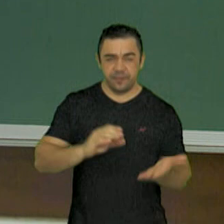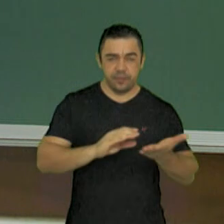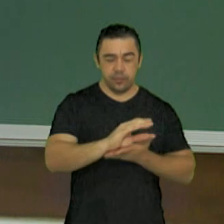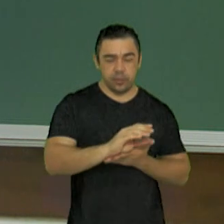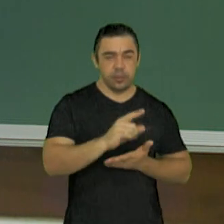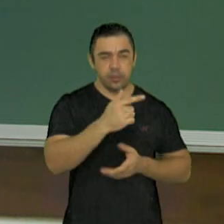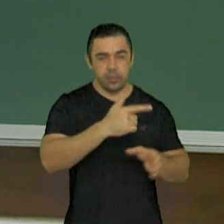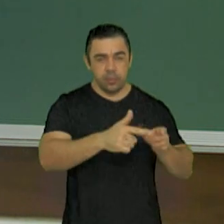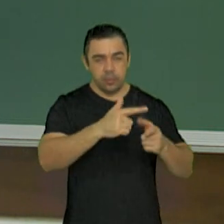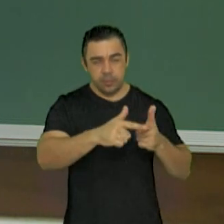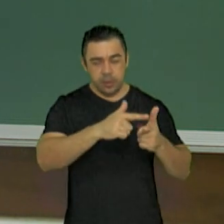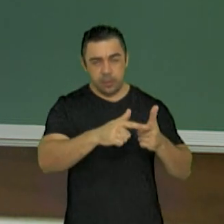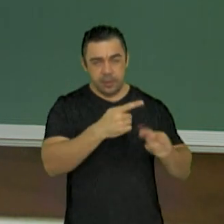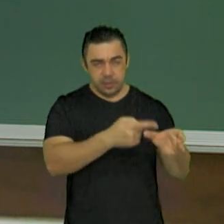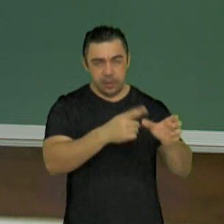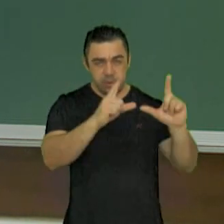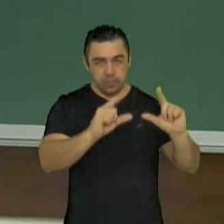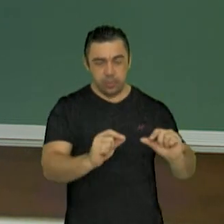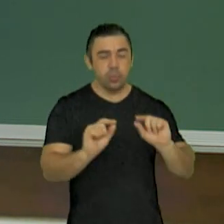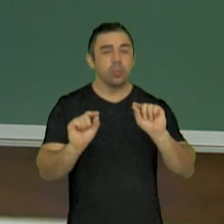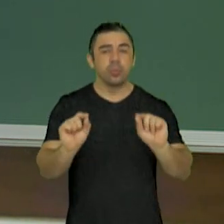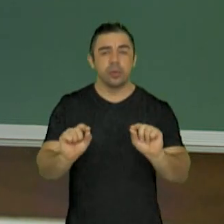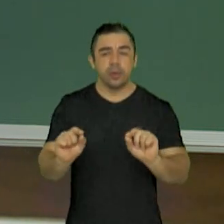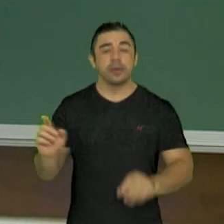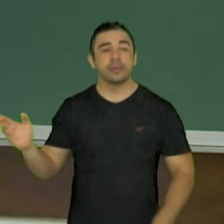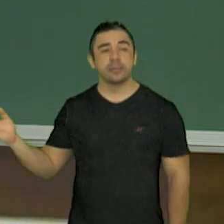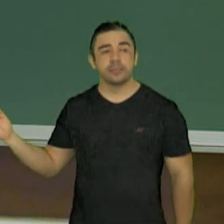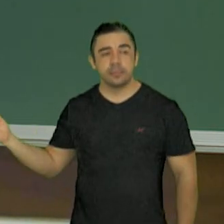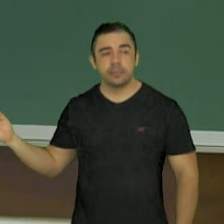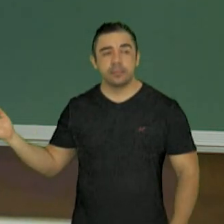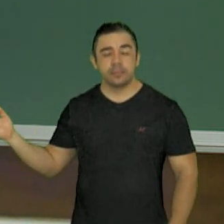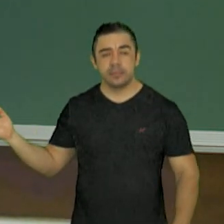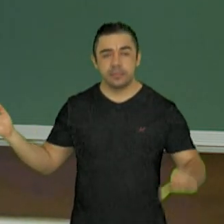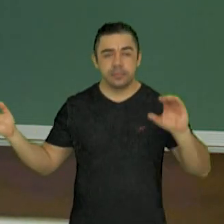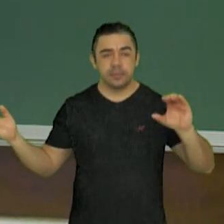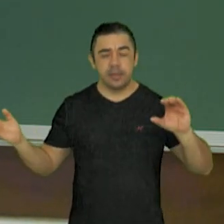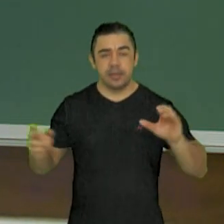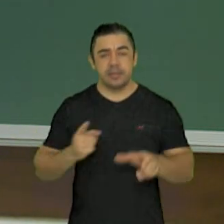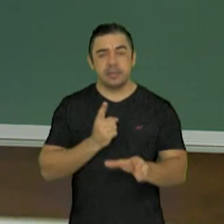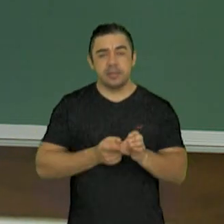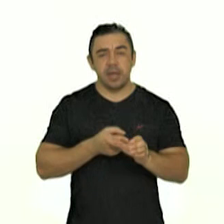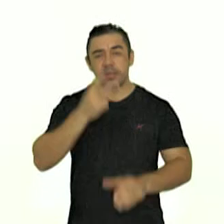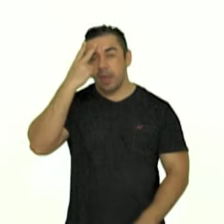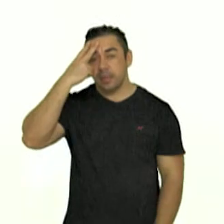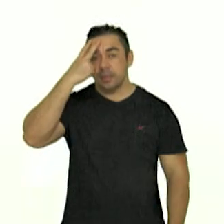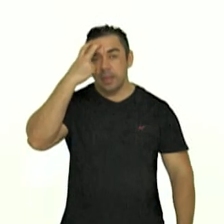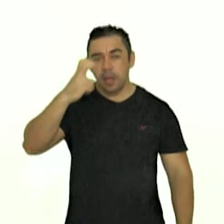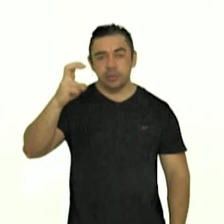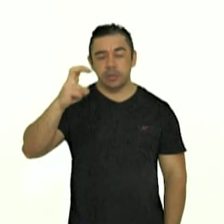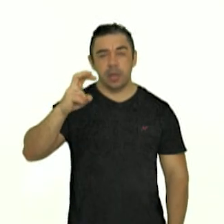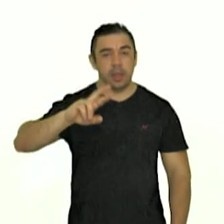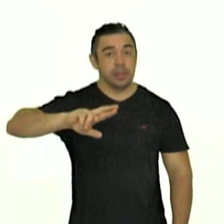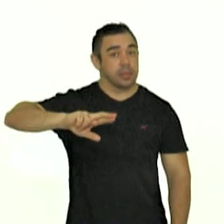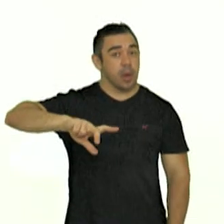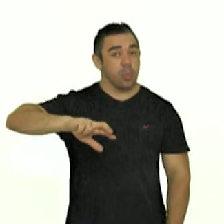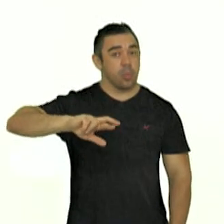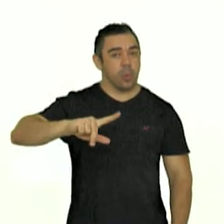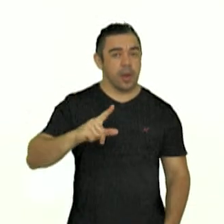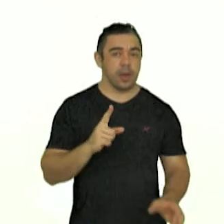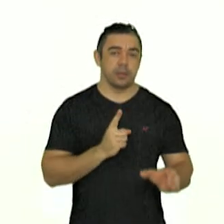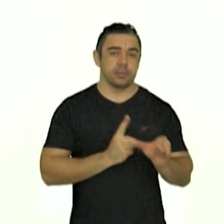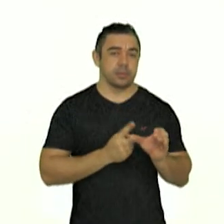para seus problemas urbanos, que são as cidades inteligentes, que não são a mesma coisa que